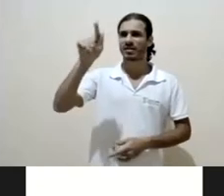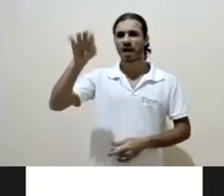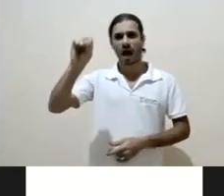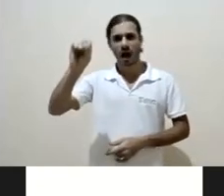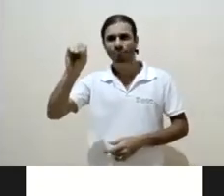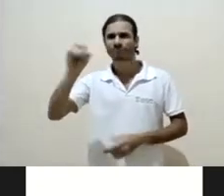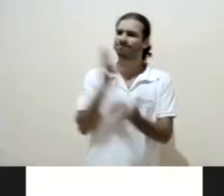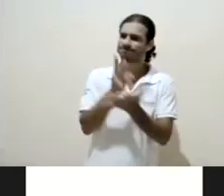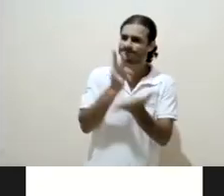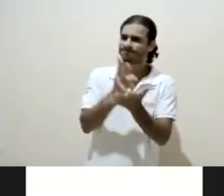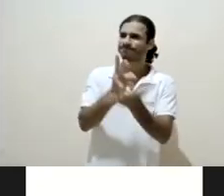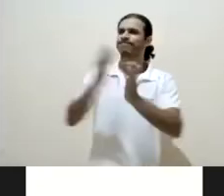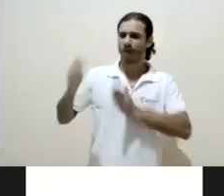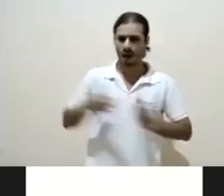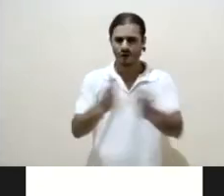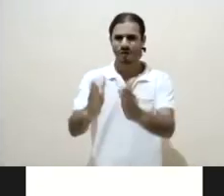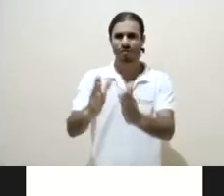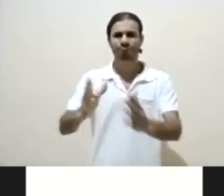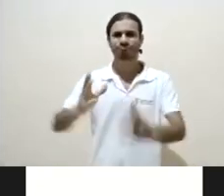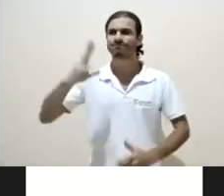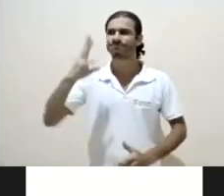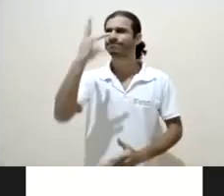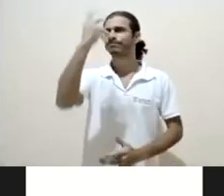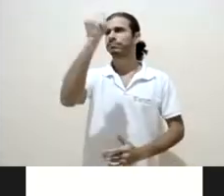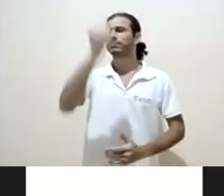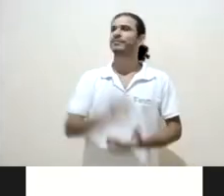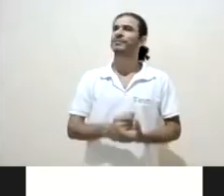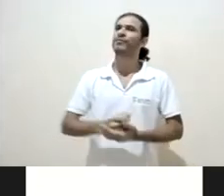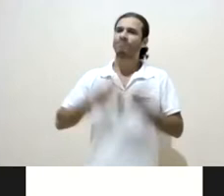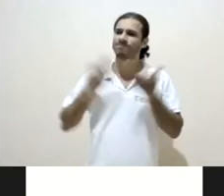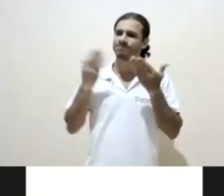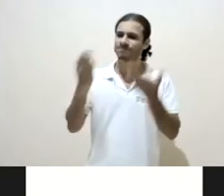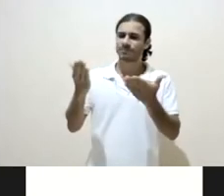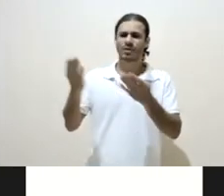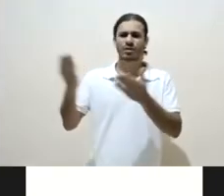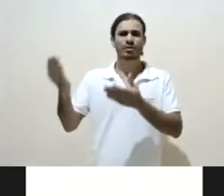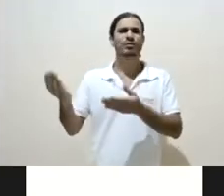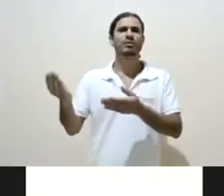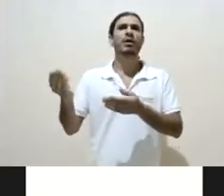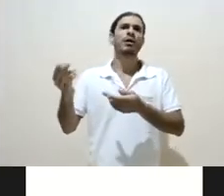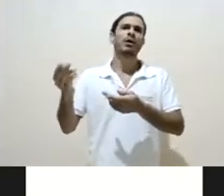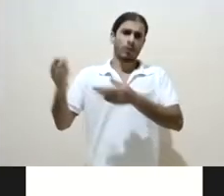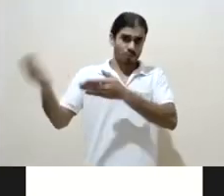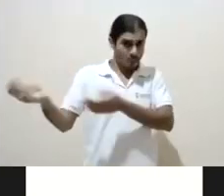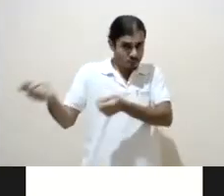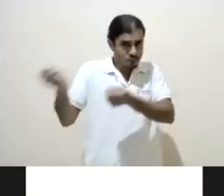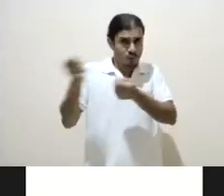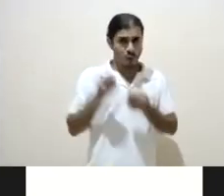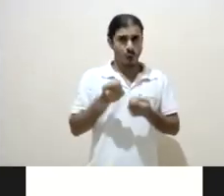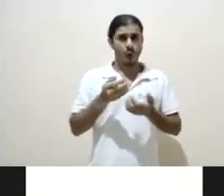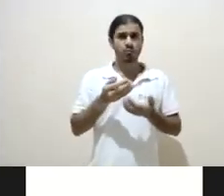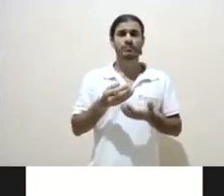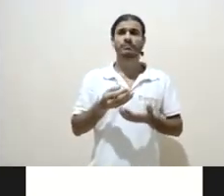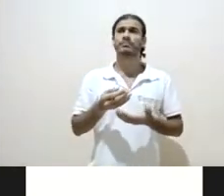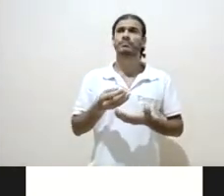caminho e os resultados que você nos trouxe, né, tanto o Pedro quanto você, são altamente